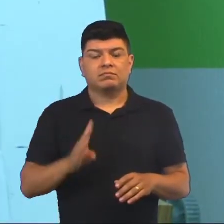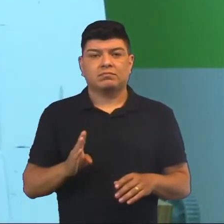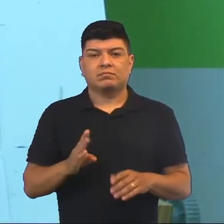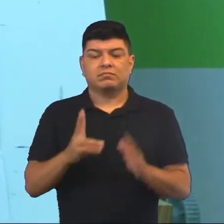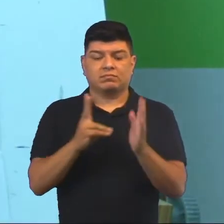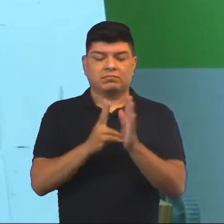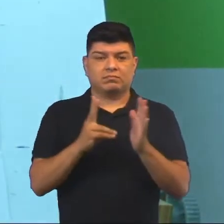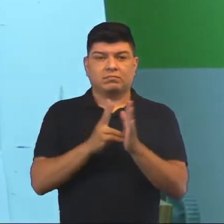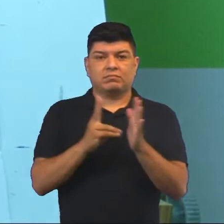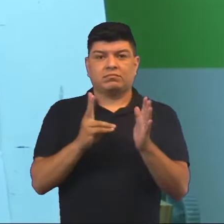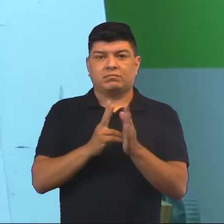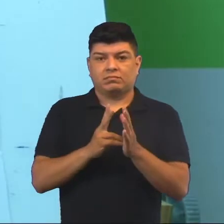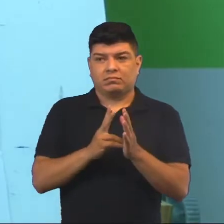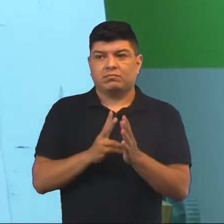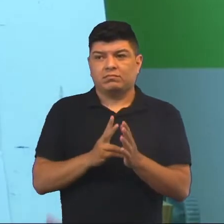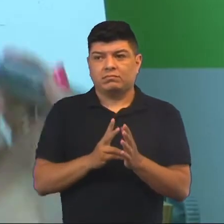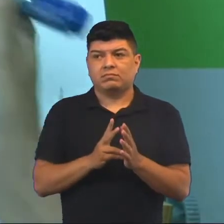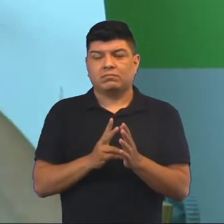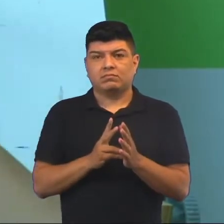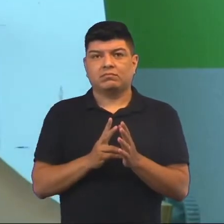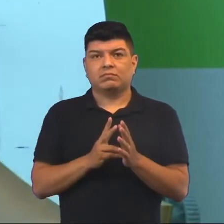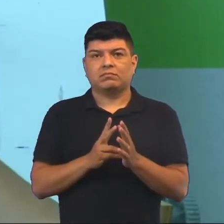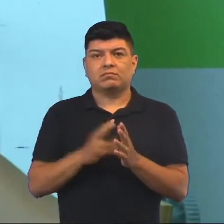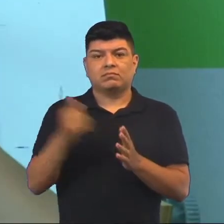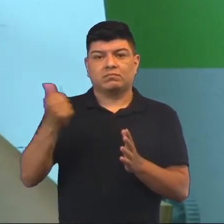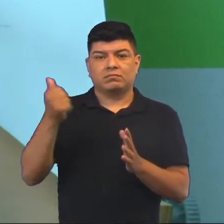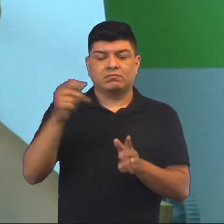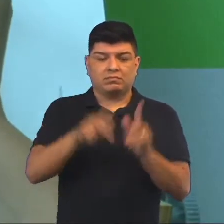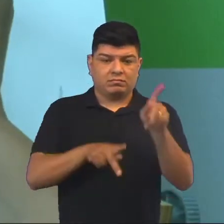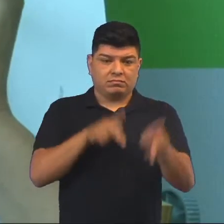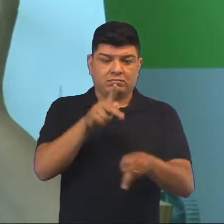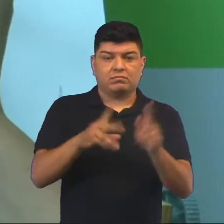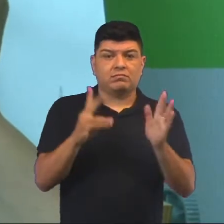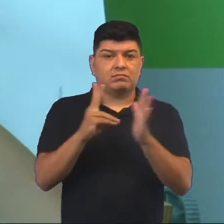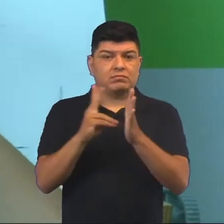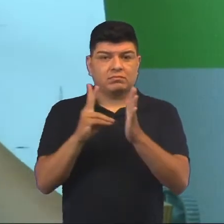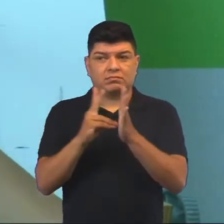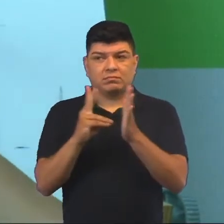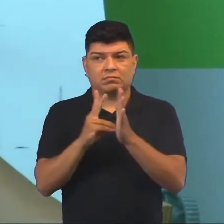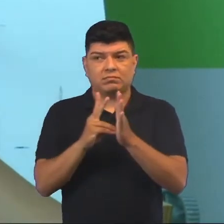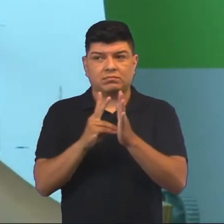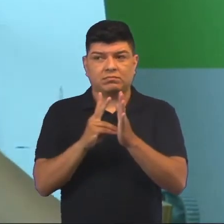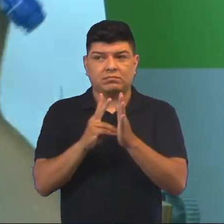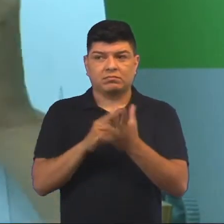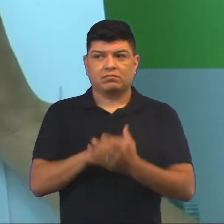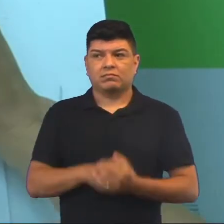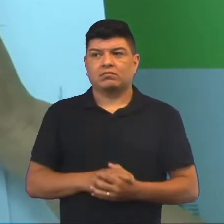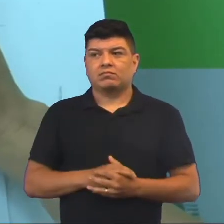os indígenas, certo? Então, os primeiros povos foram os indígenas.